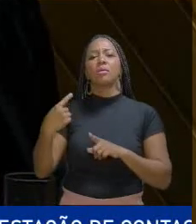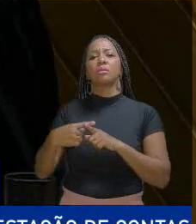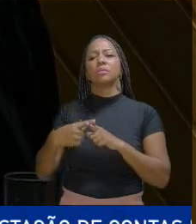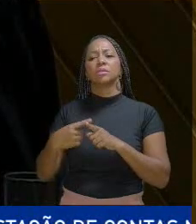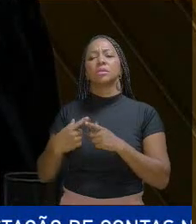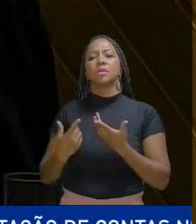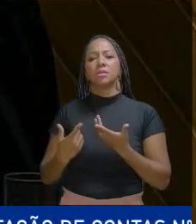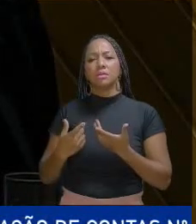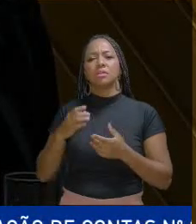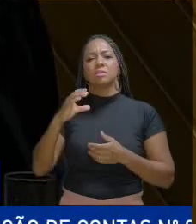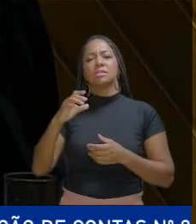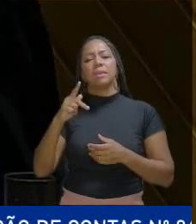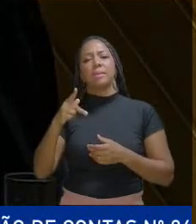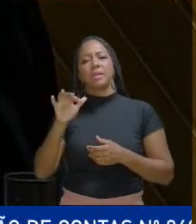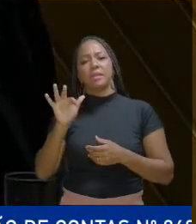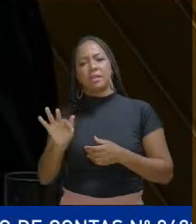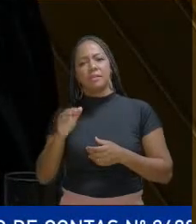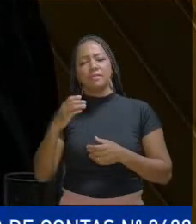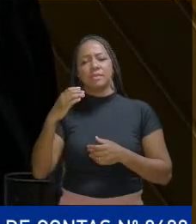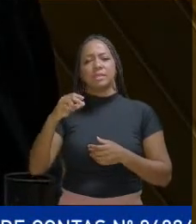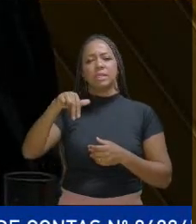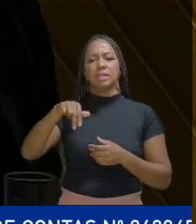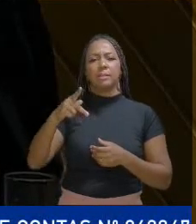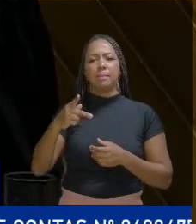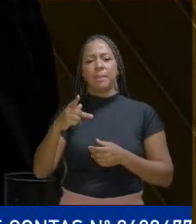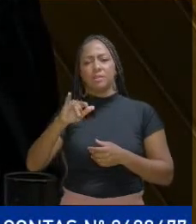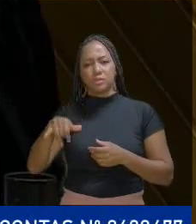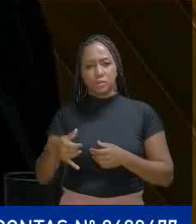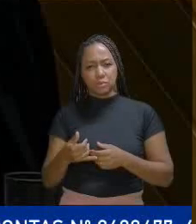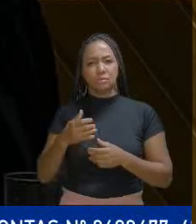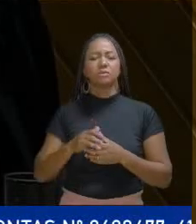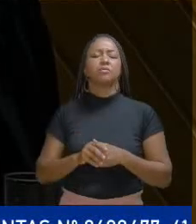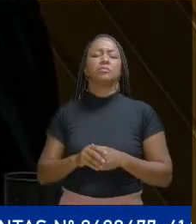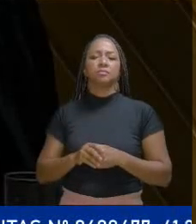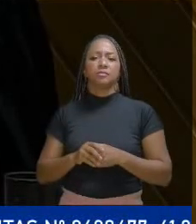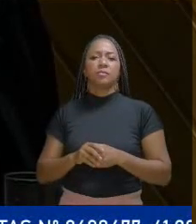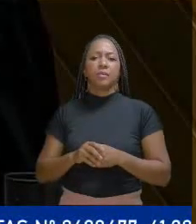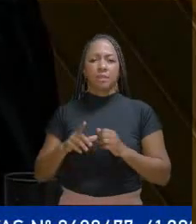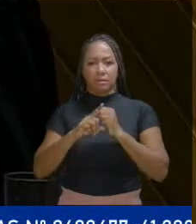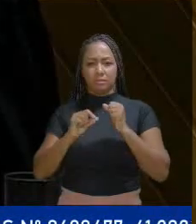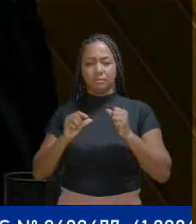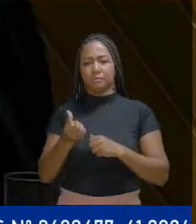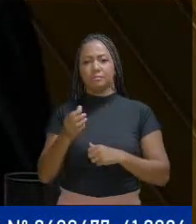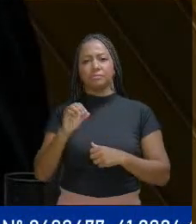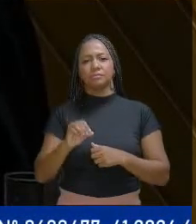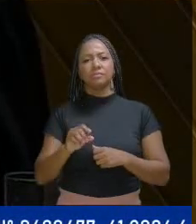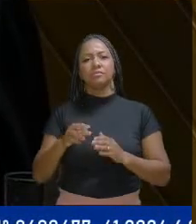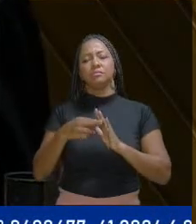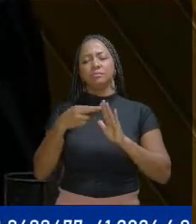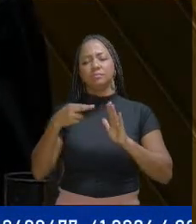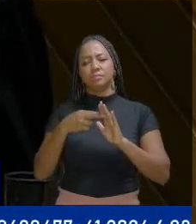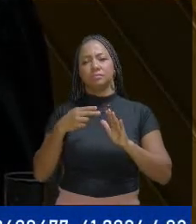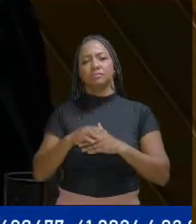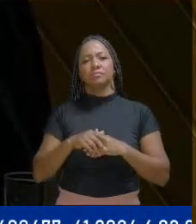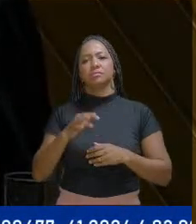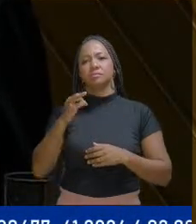razão social, CPF ou CNPJ e endereço, nos termos do artigo 60 da Resolução TSE